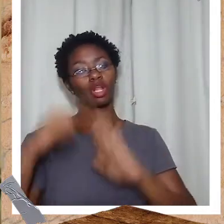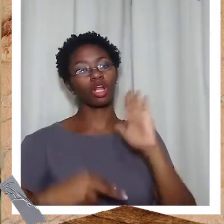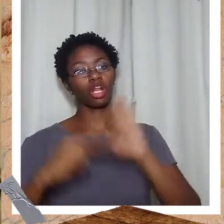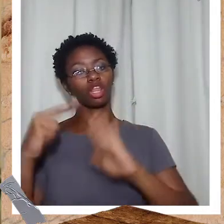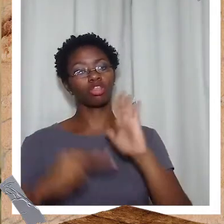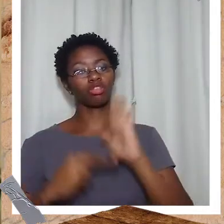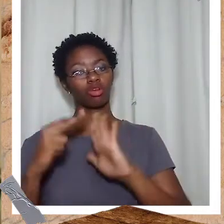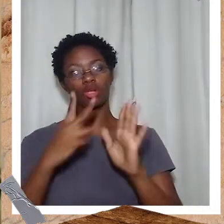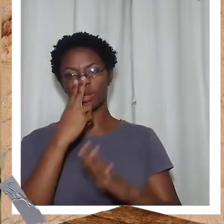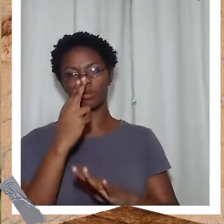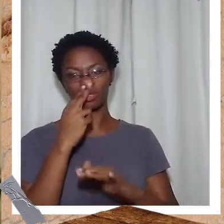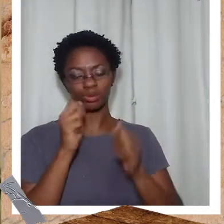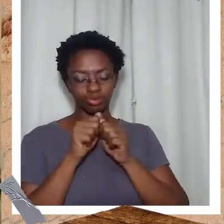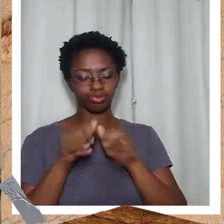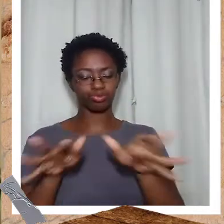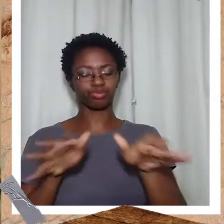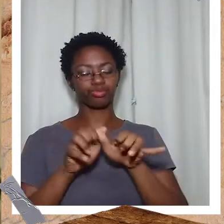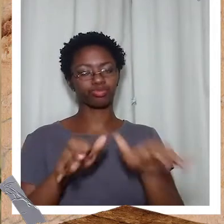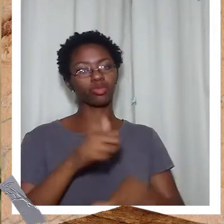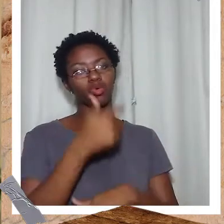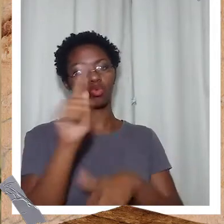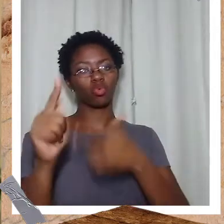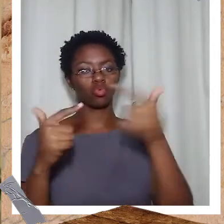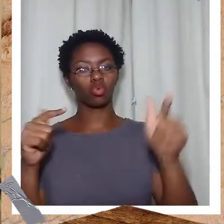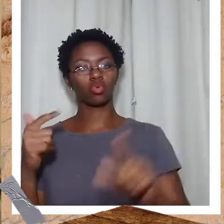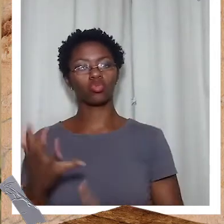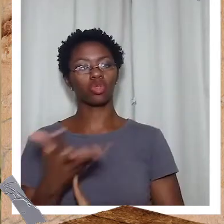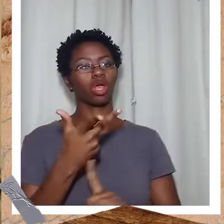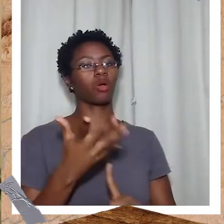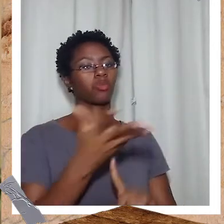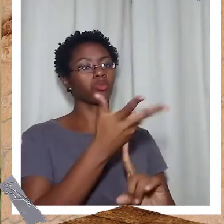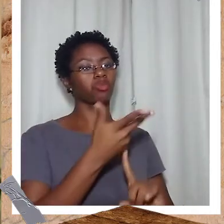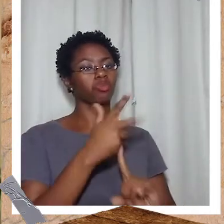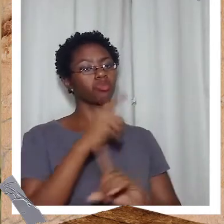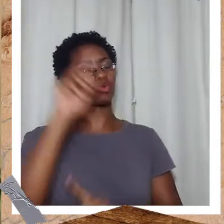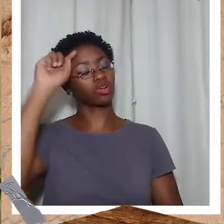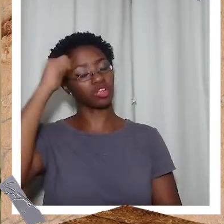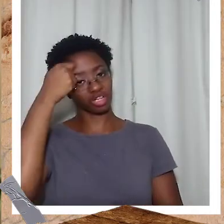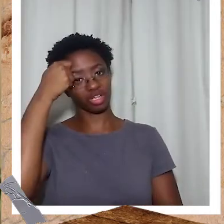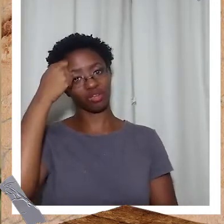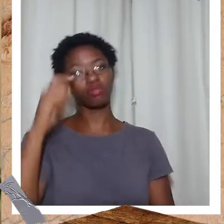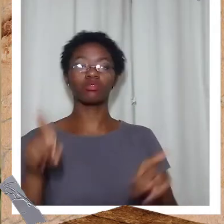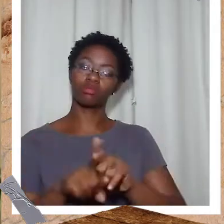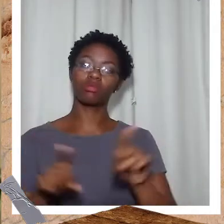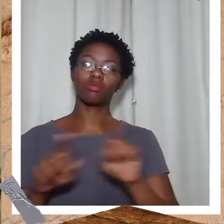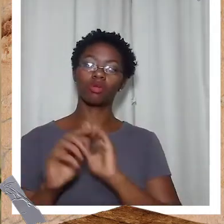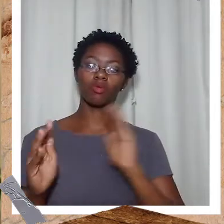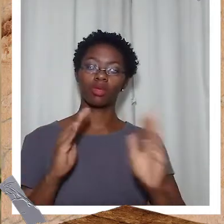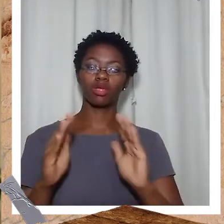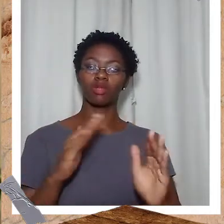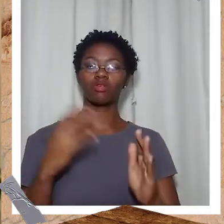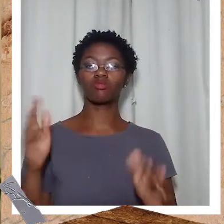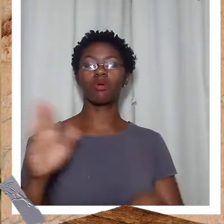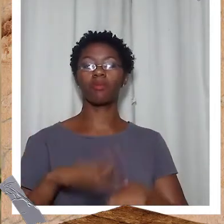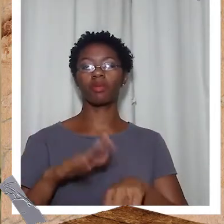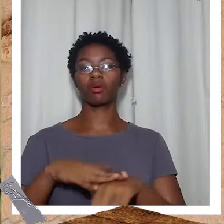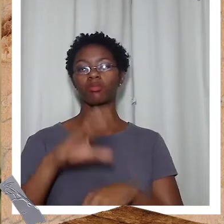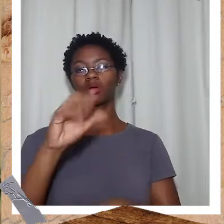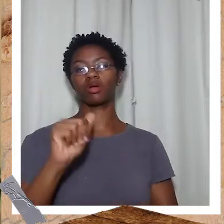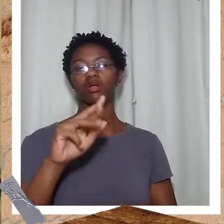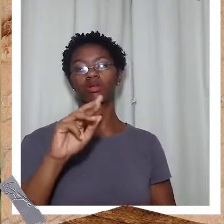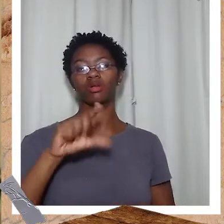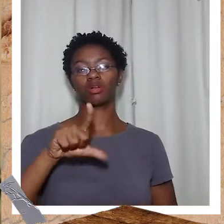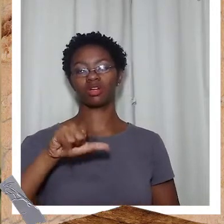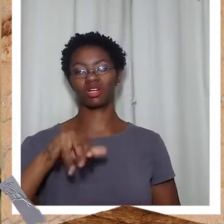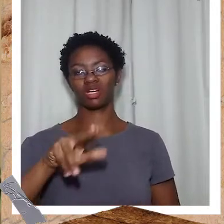para muitos outros e outras artistas negros e negras, inclusive do próprio período de Carolina. Então tem nos interessado